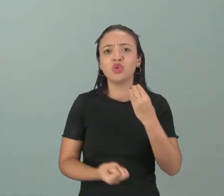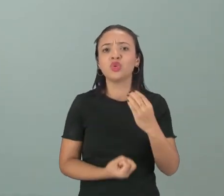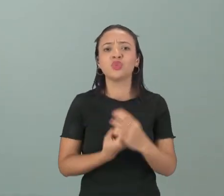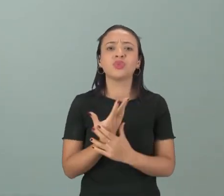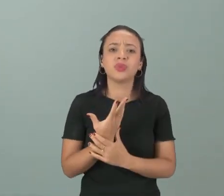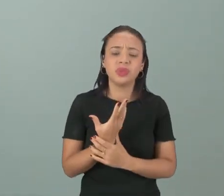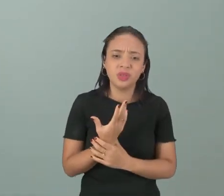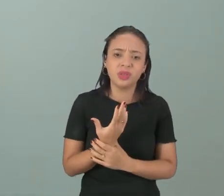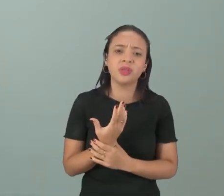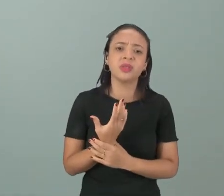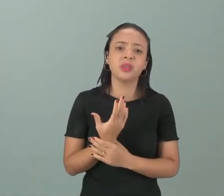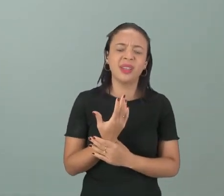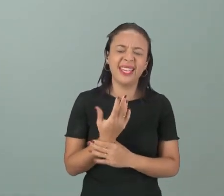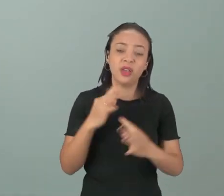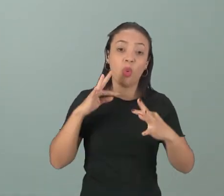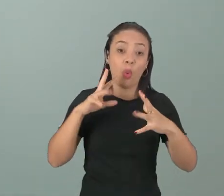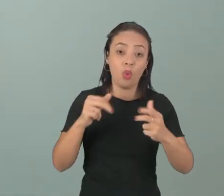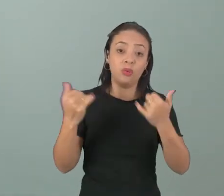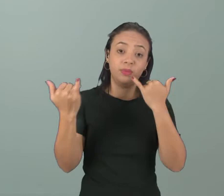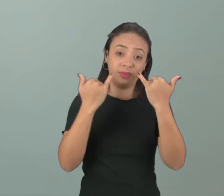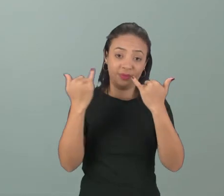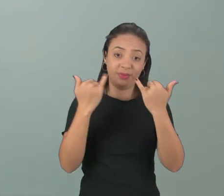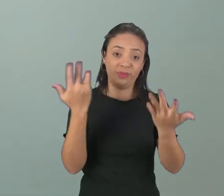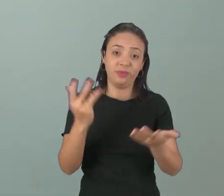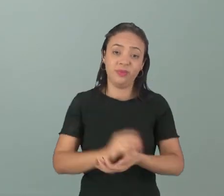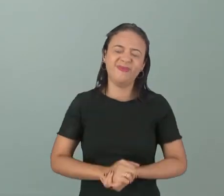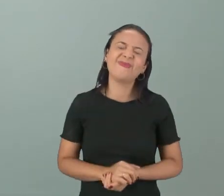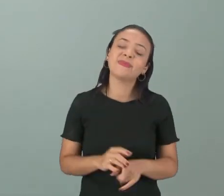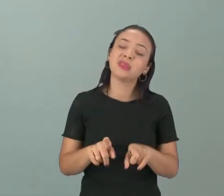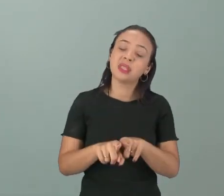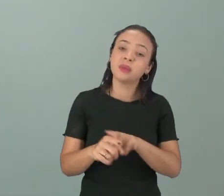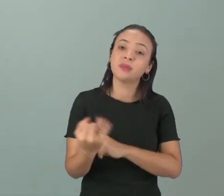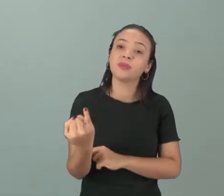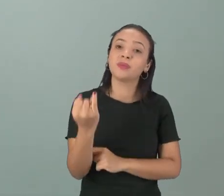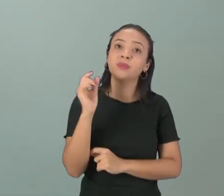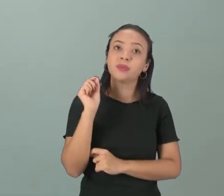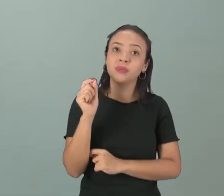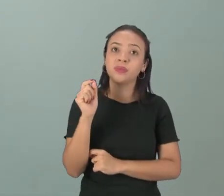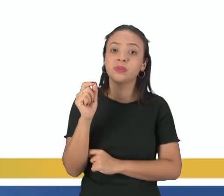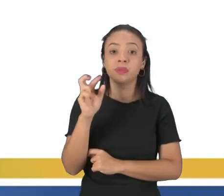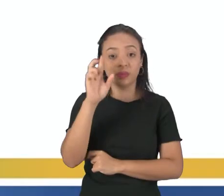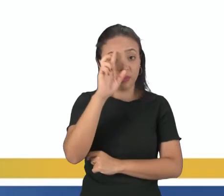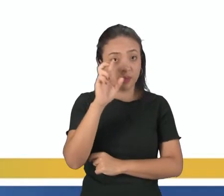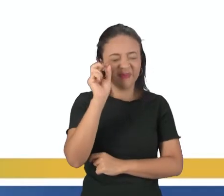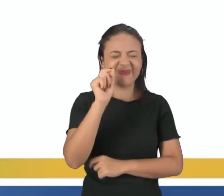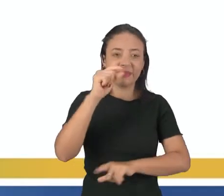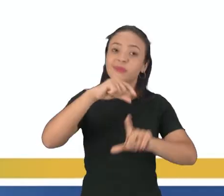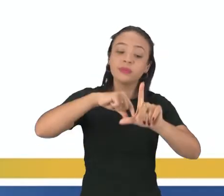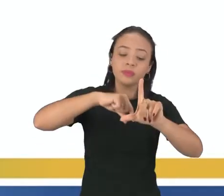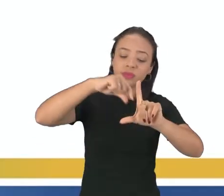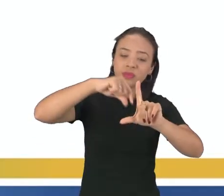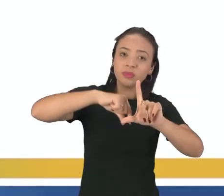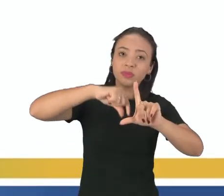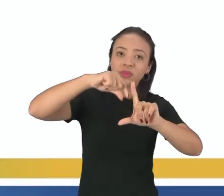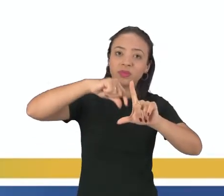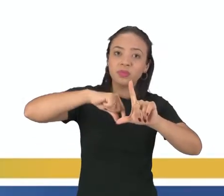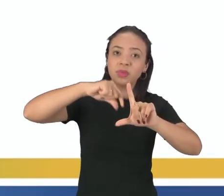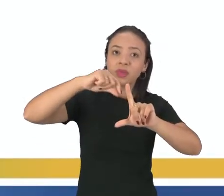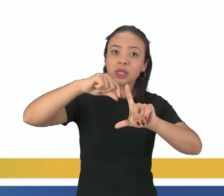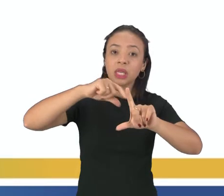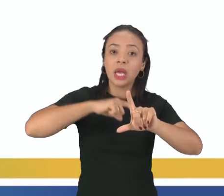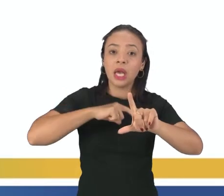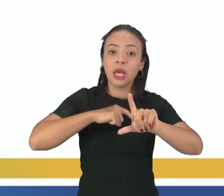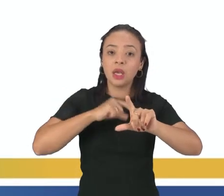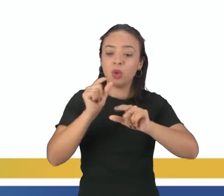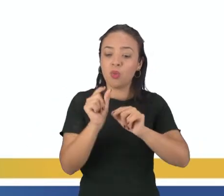tirei essas informações. Outra coisa é que observem que as barras, elas sempre têm a mesma